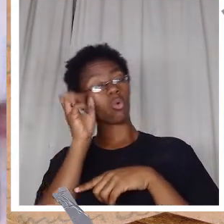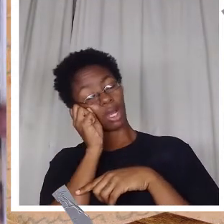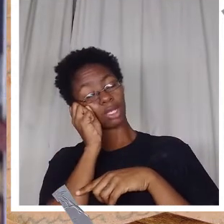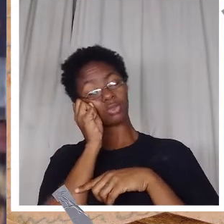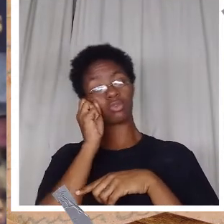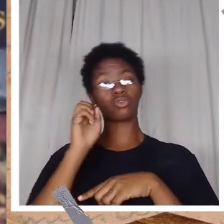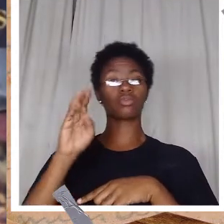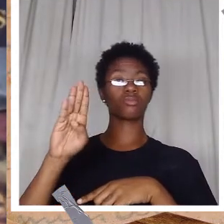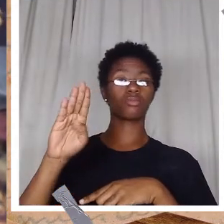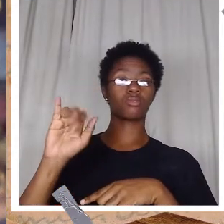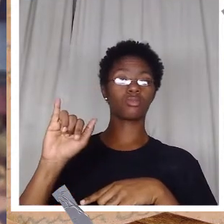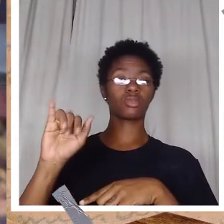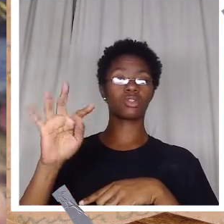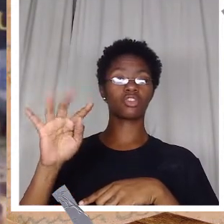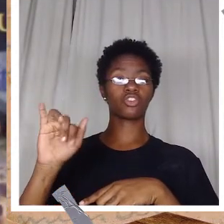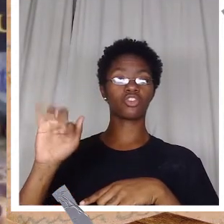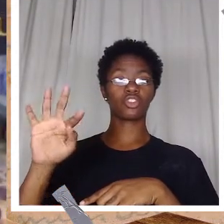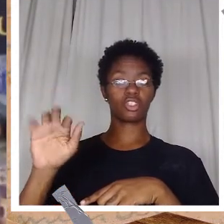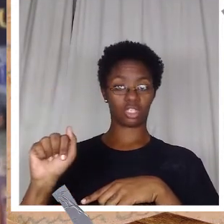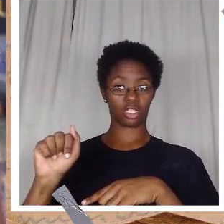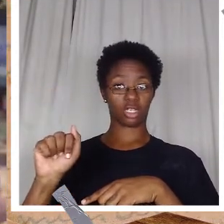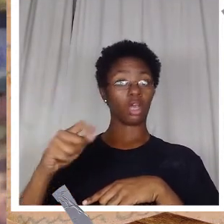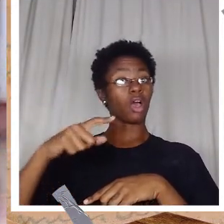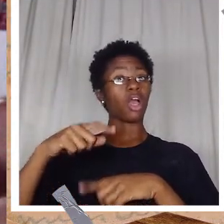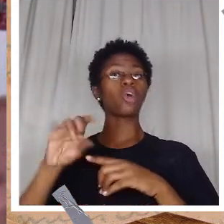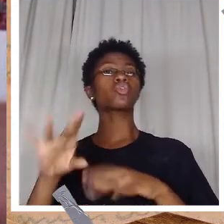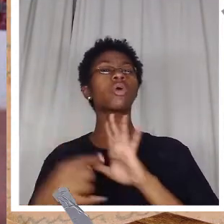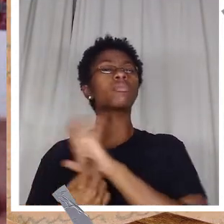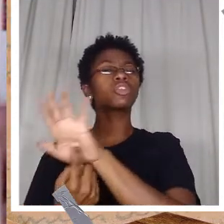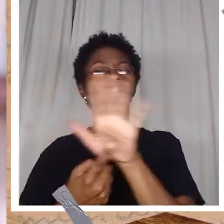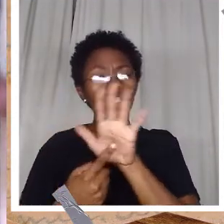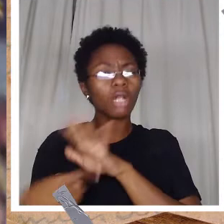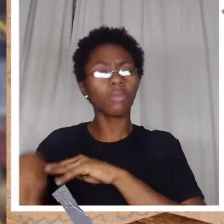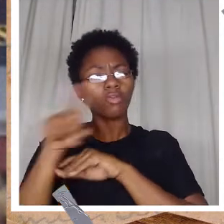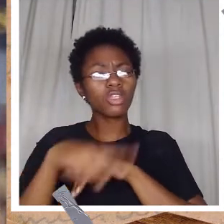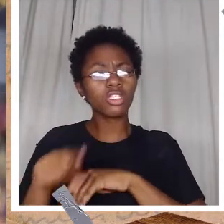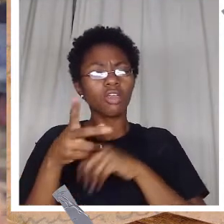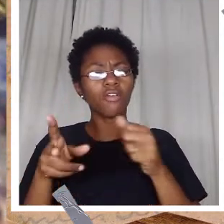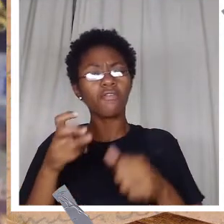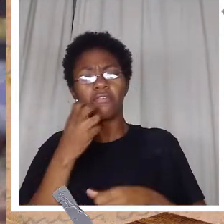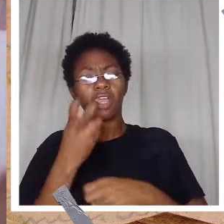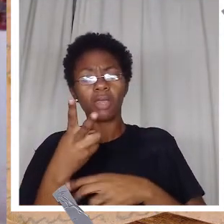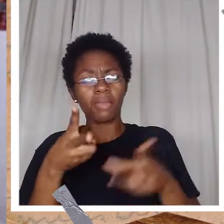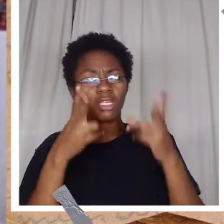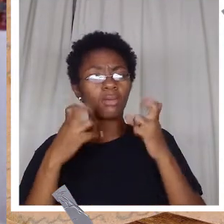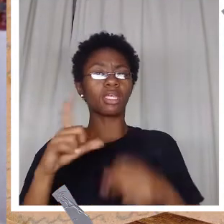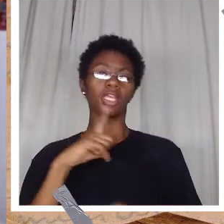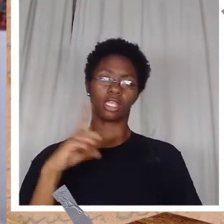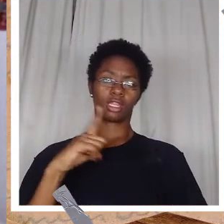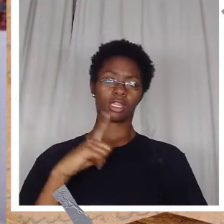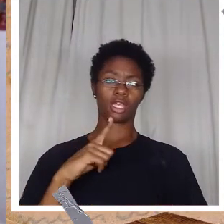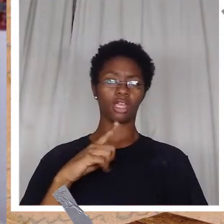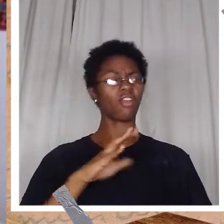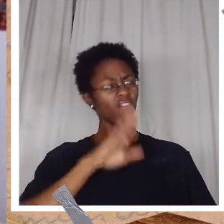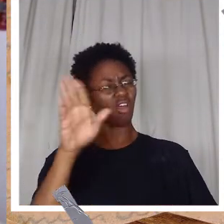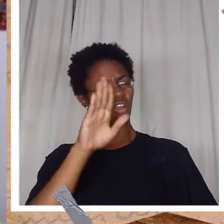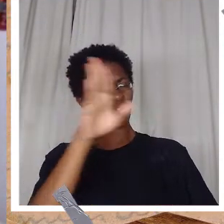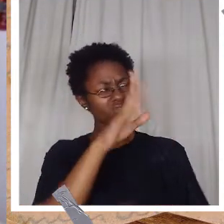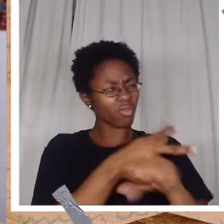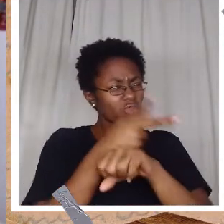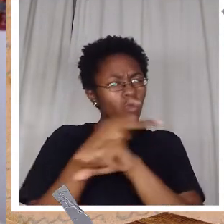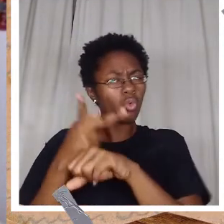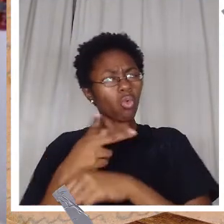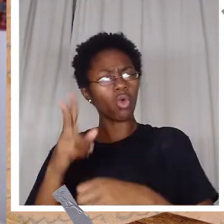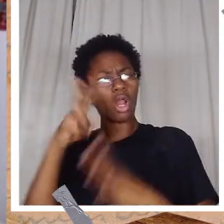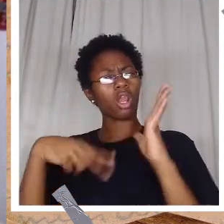para que vocês que estejam em casa, quem não tem, veja que existe, procure, vá ler, entendeu? E depois